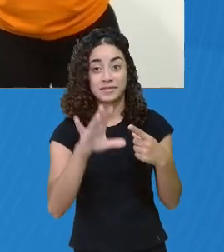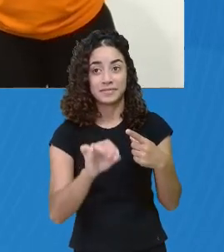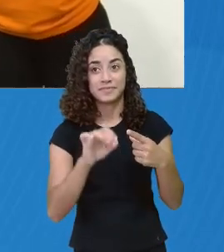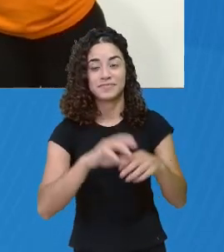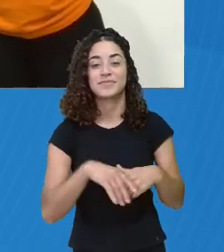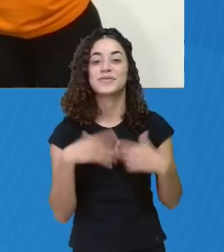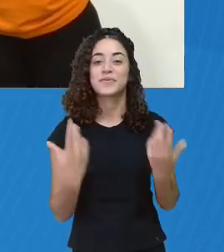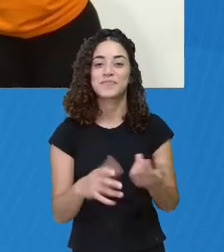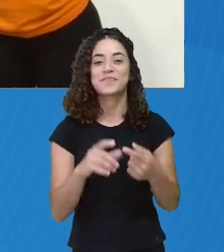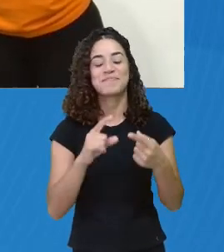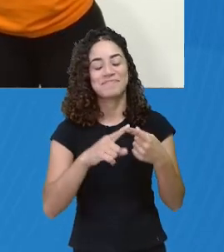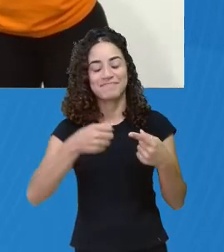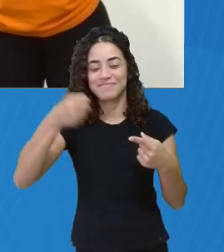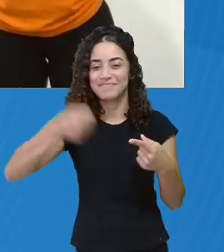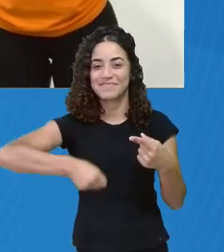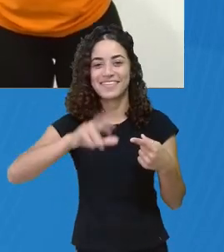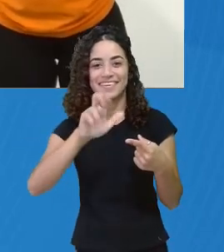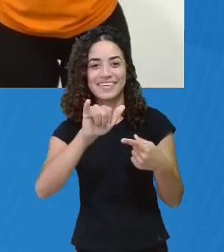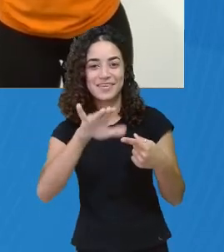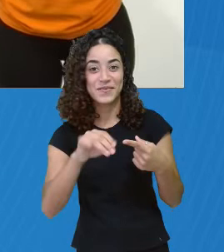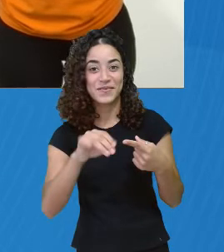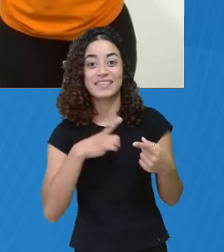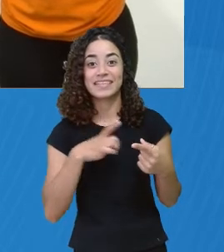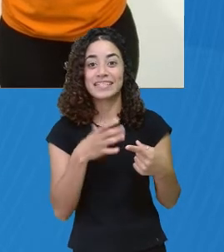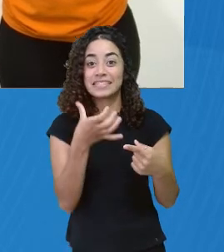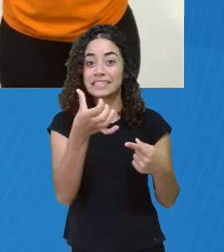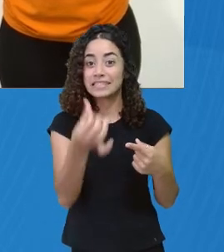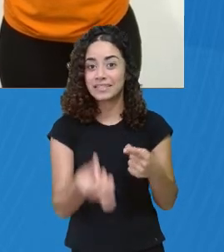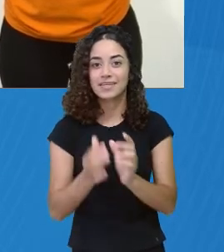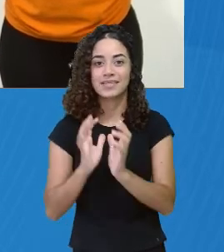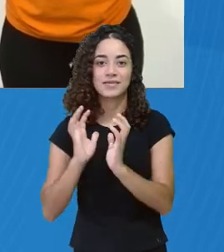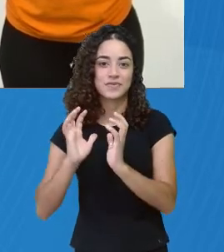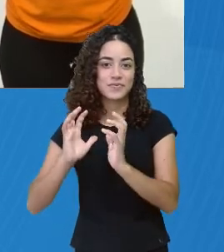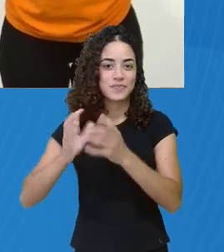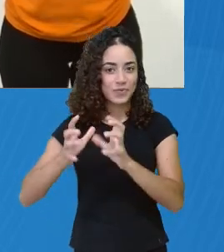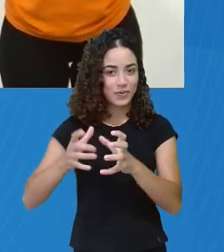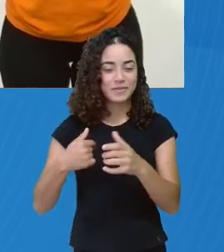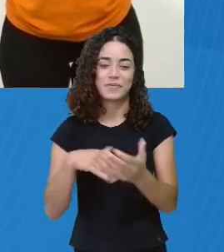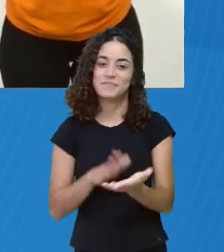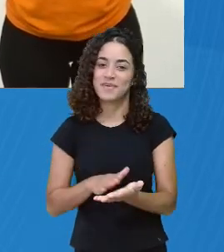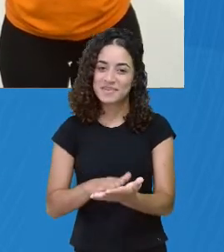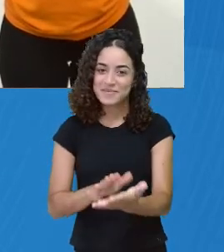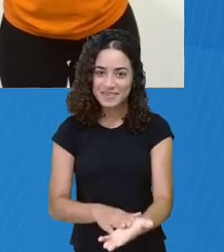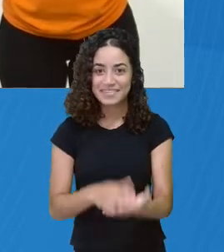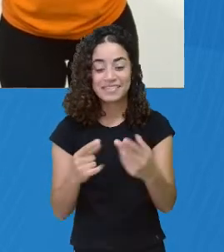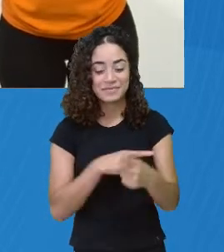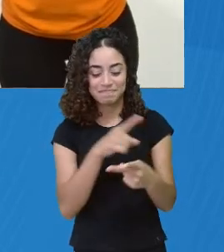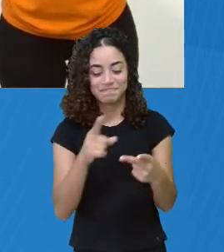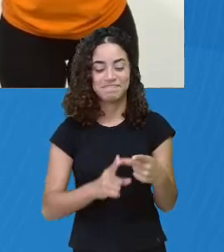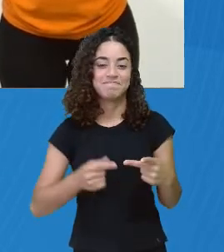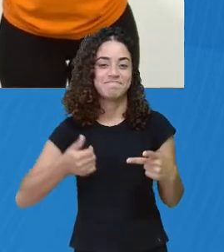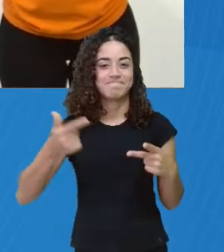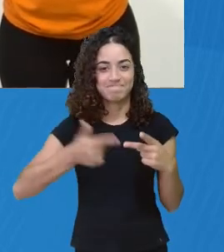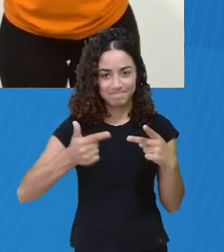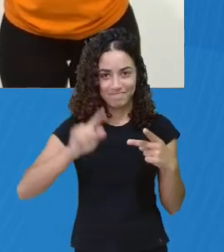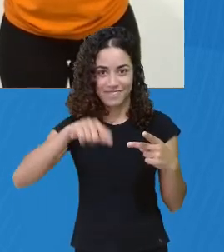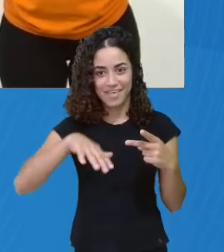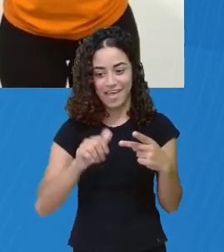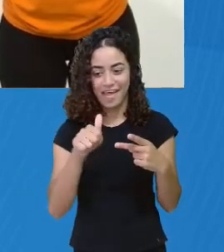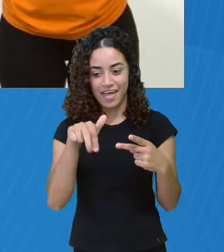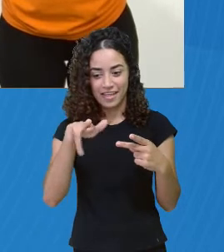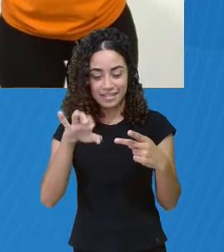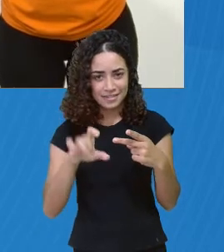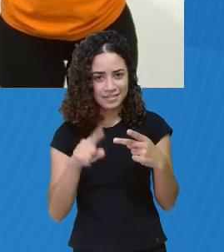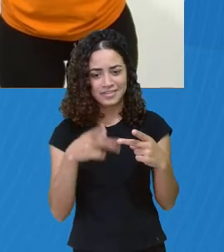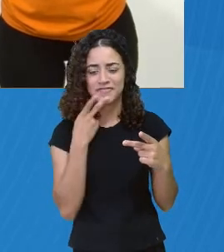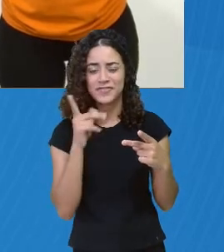Logo, o saco de Caio tem 6 bolas. Parabéns, viu, crianças? O segundo saco, que é o de André, olha o que